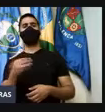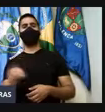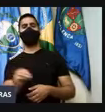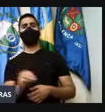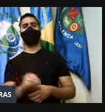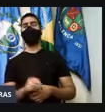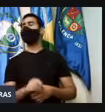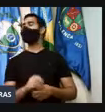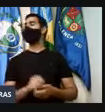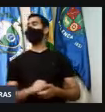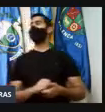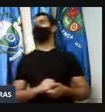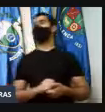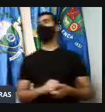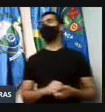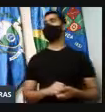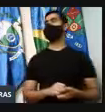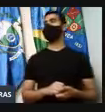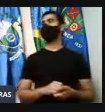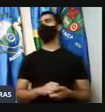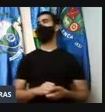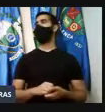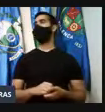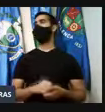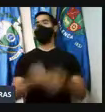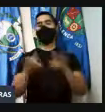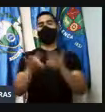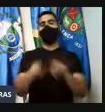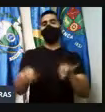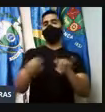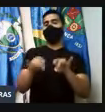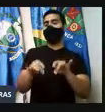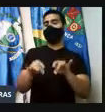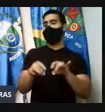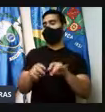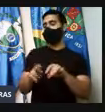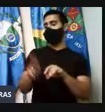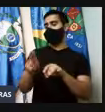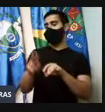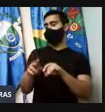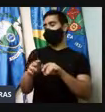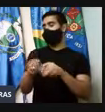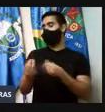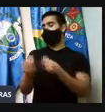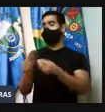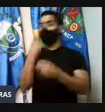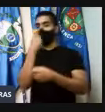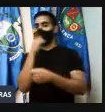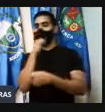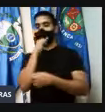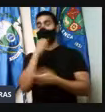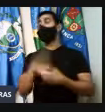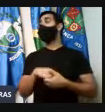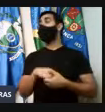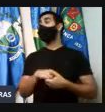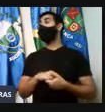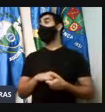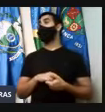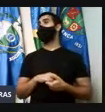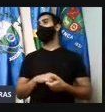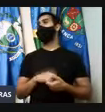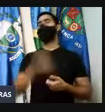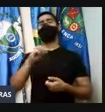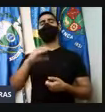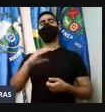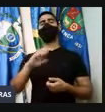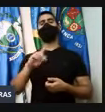A recomposição do solo aonde ele se mexe. Porque isso aí, meu filho, o que a SEDAI